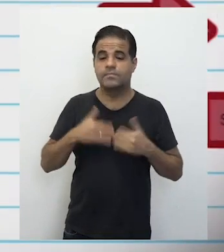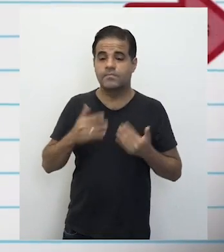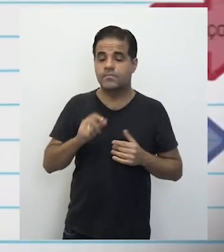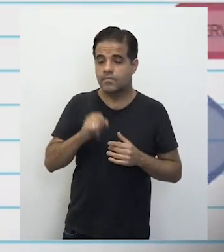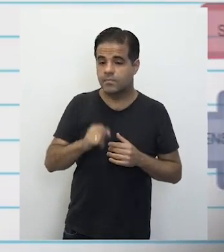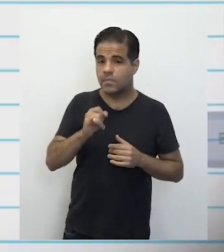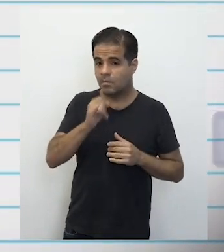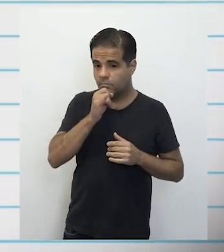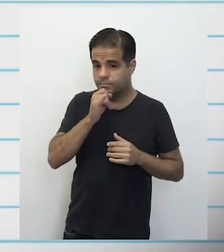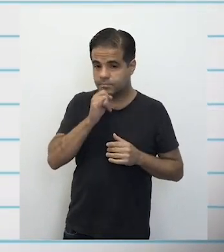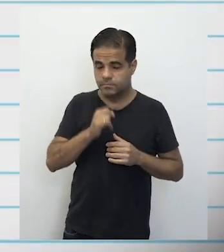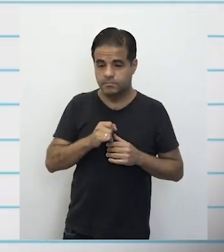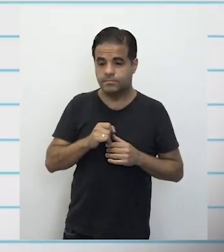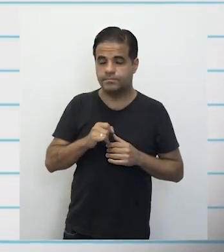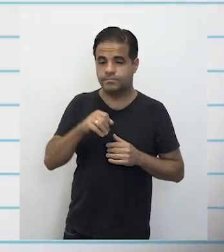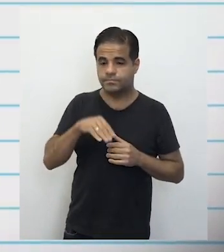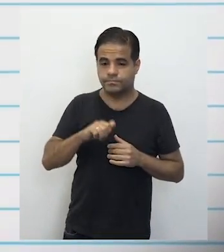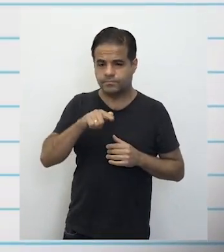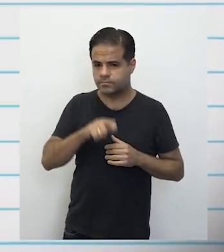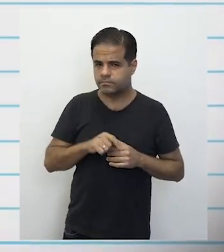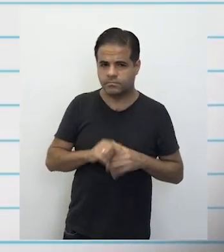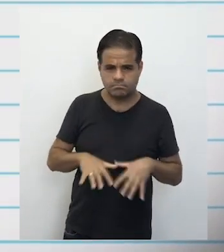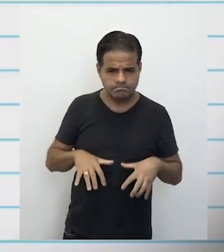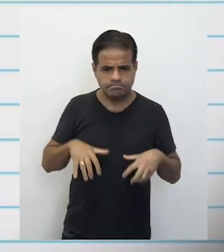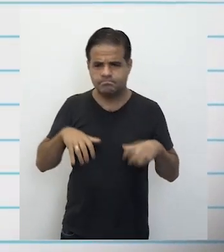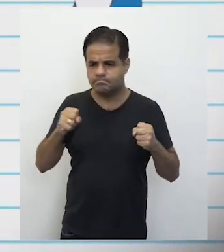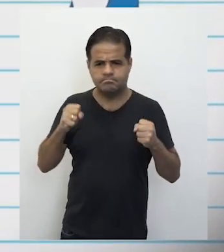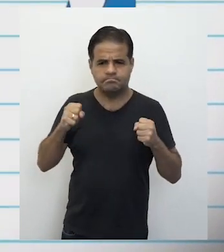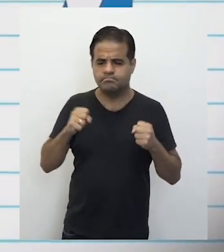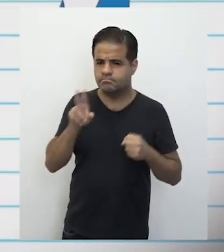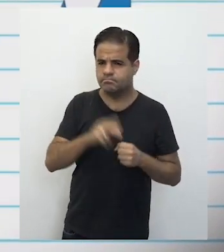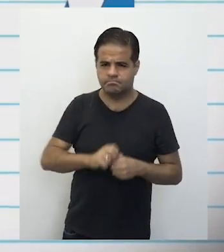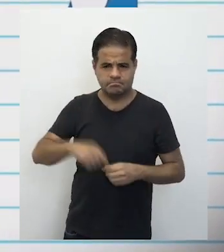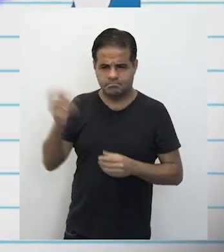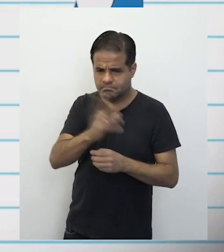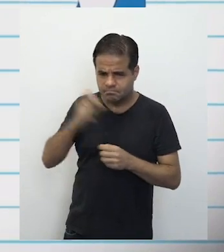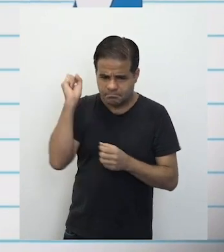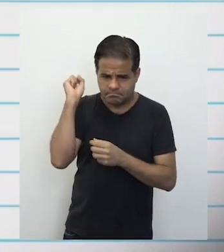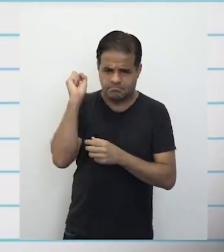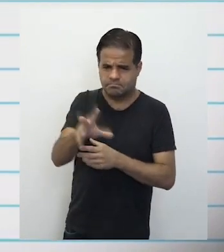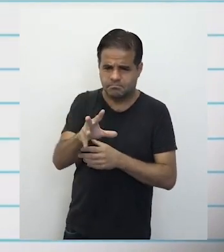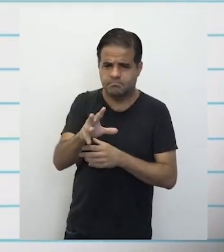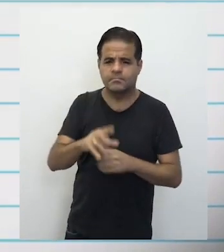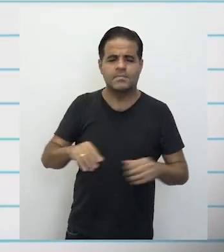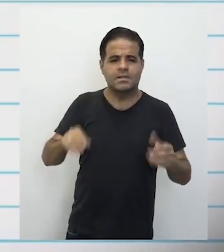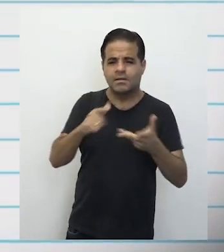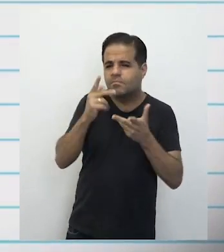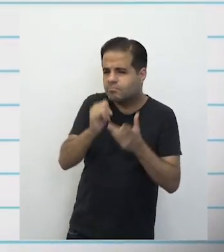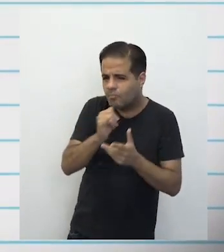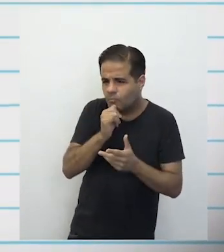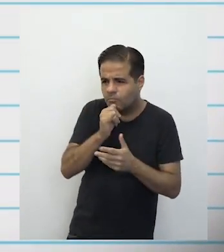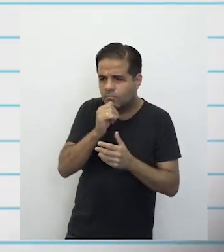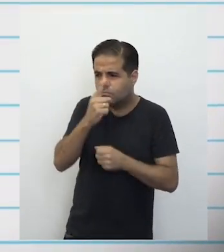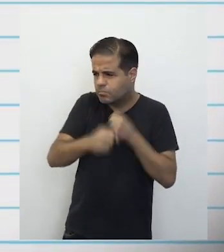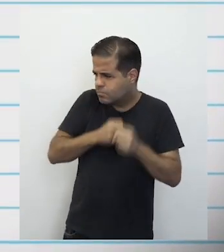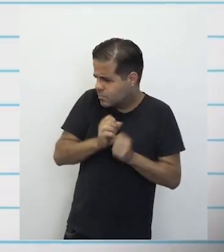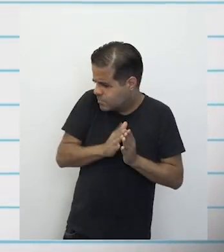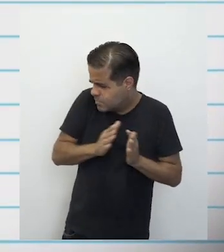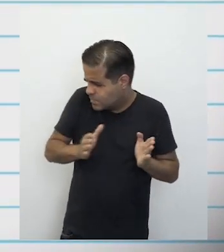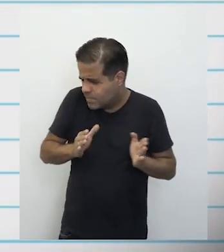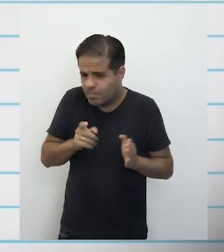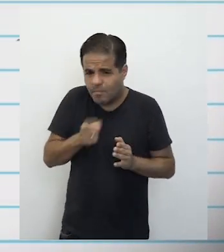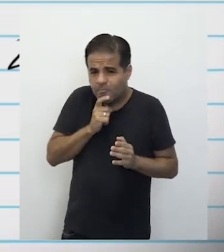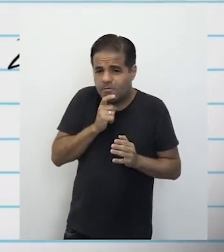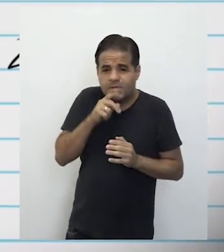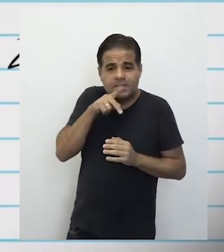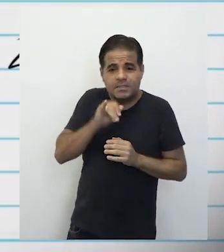por exemplo, um mago muito poderoso usa um feitiço que congela todo um país por um ano, o PIB desse país nesse